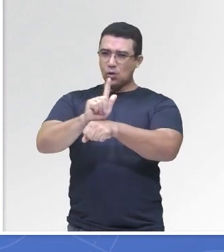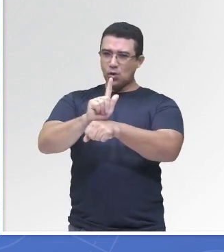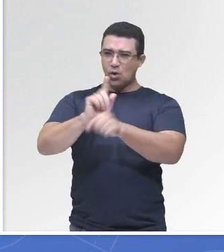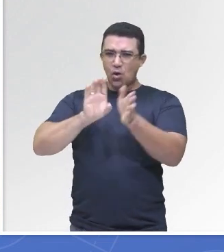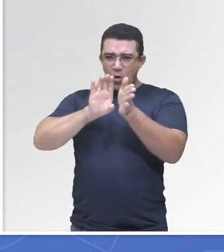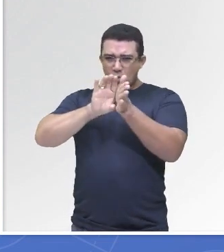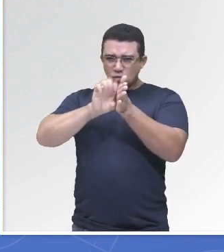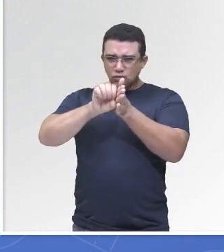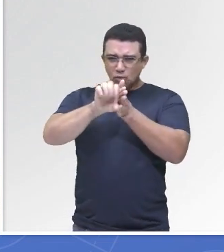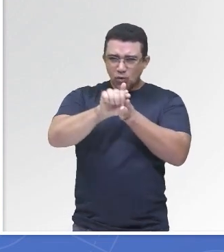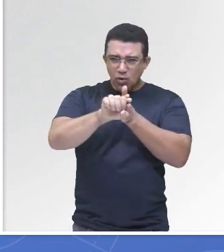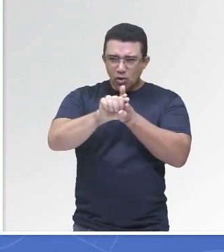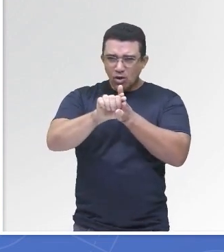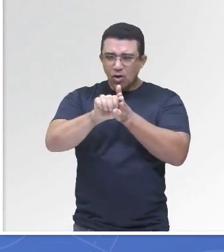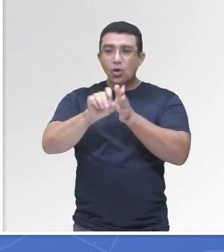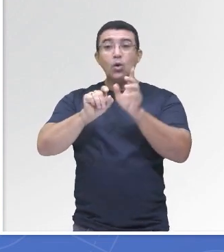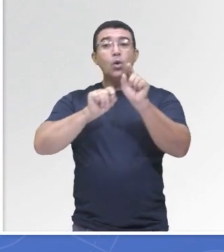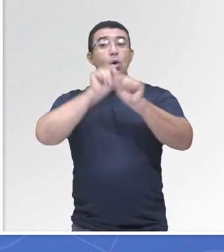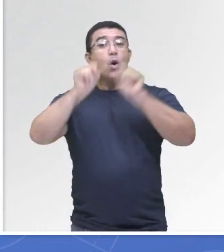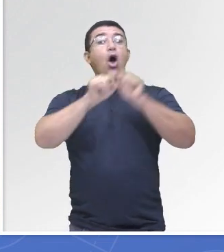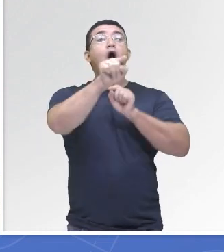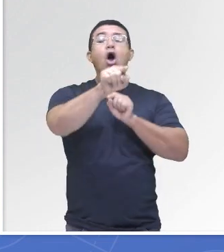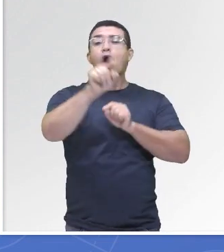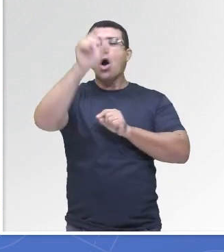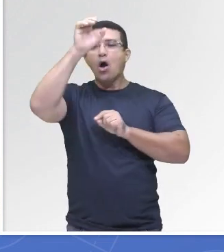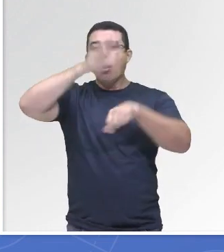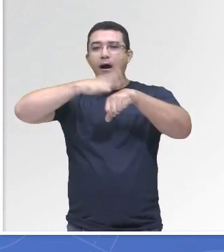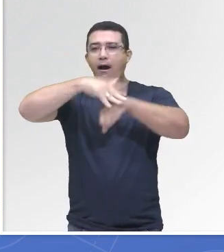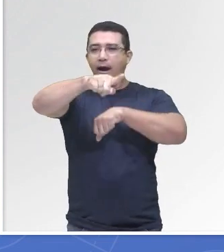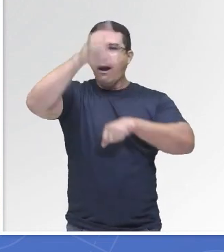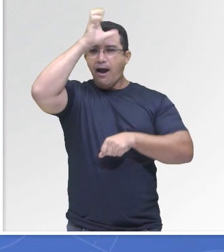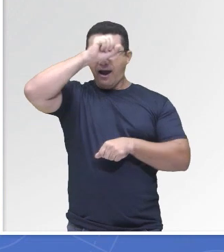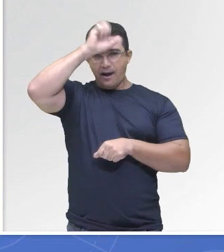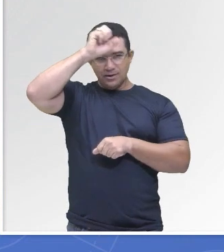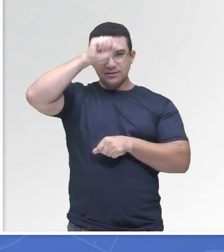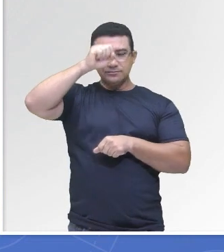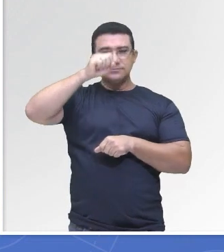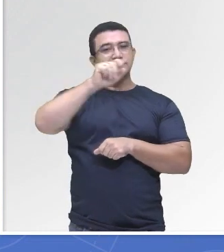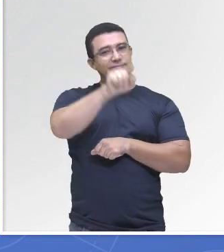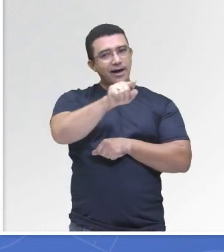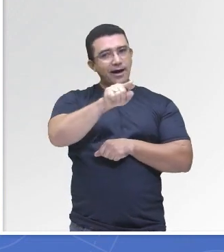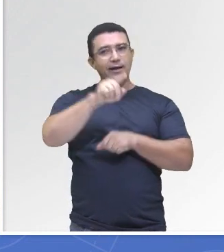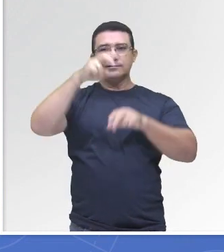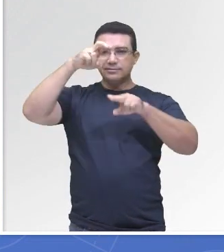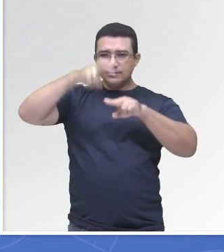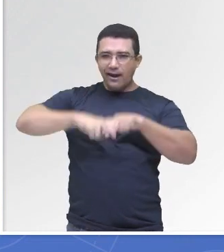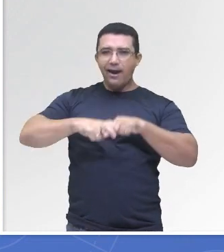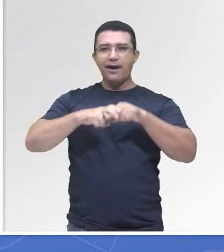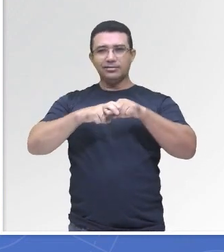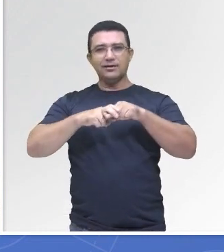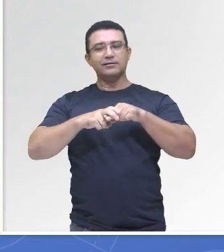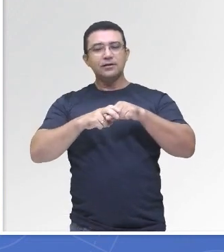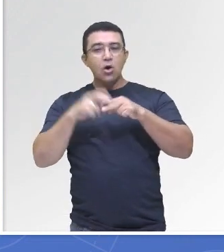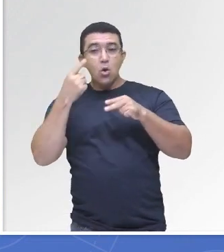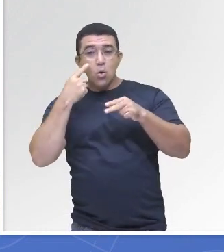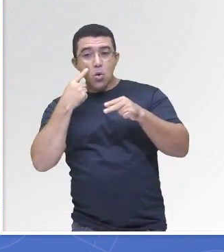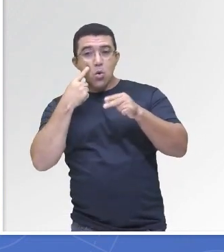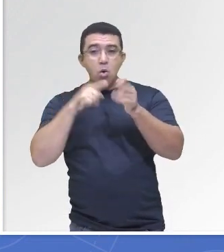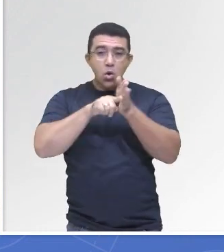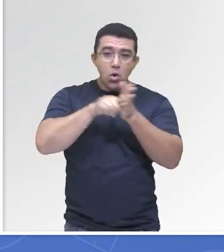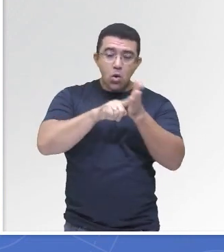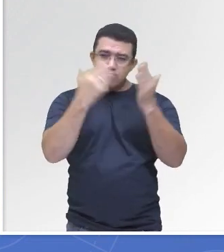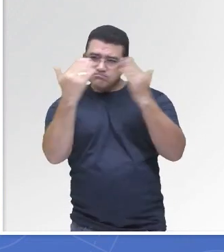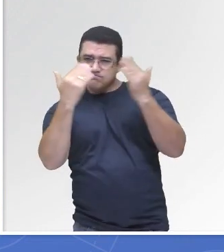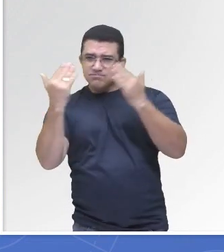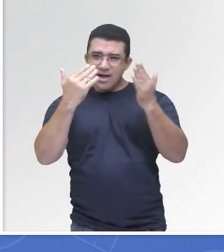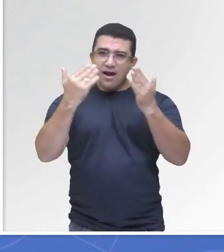ter a chance de aprender? Coloca lá a sua mufa para funcionar e tenta descobrir a resposta